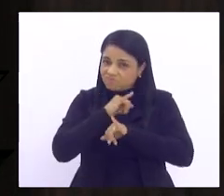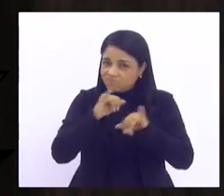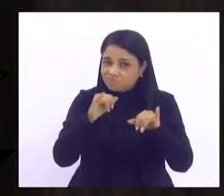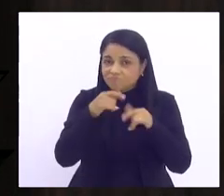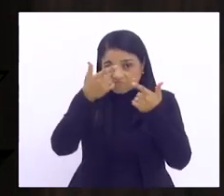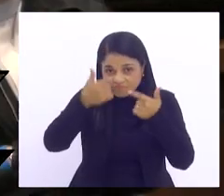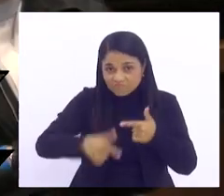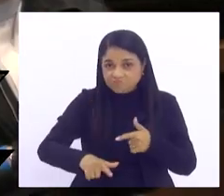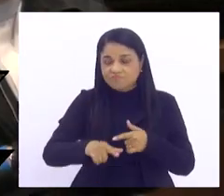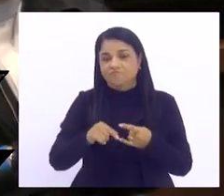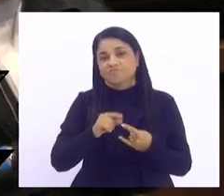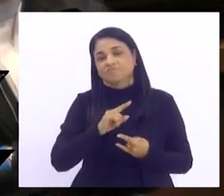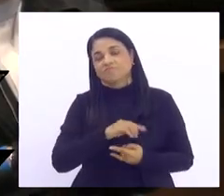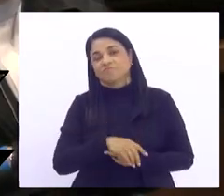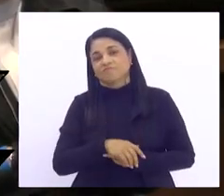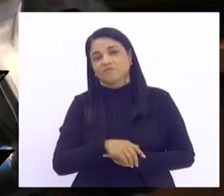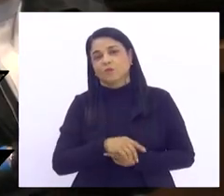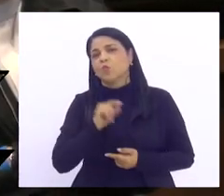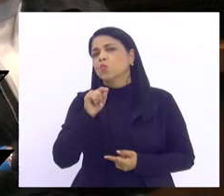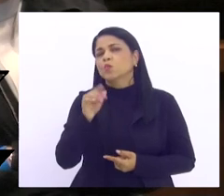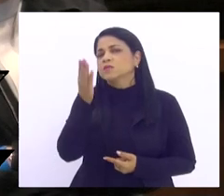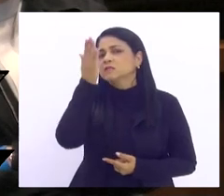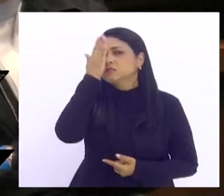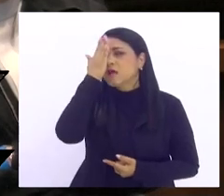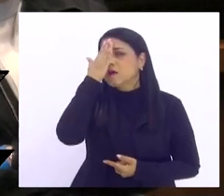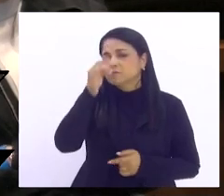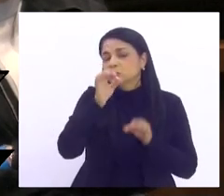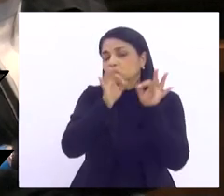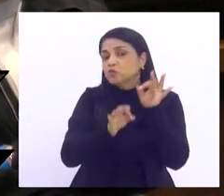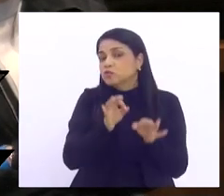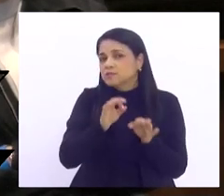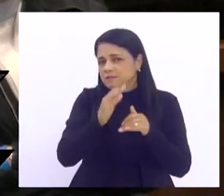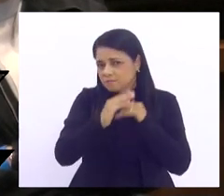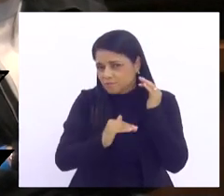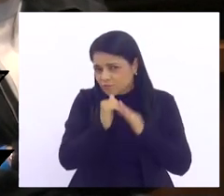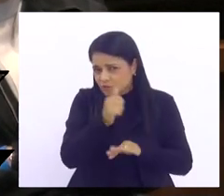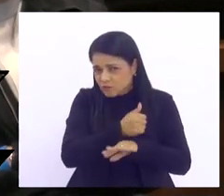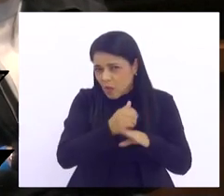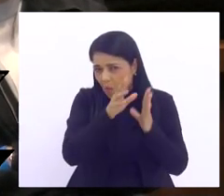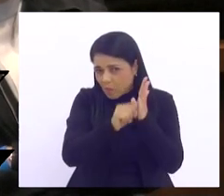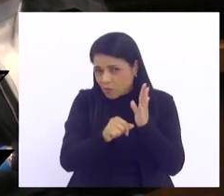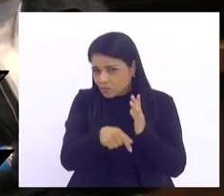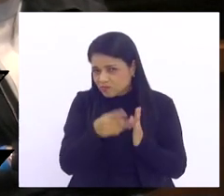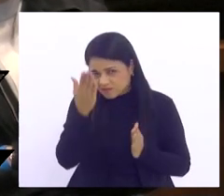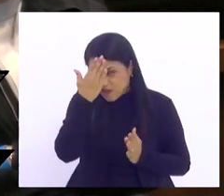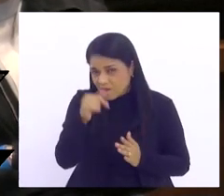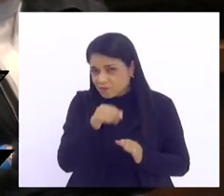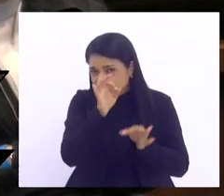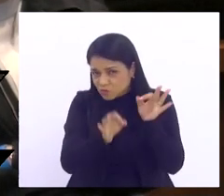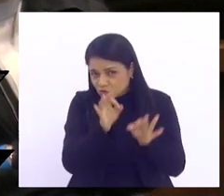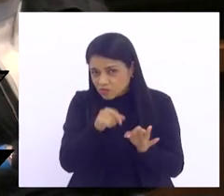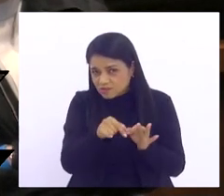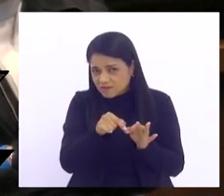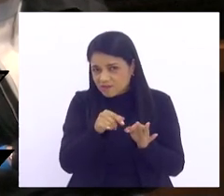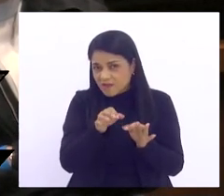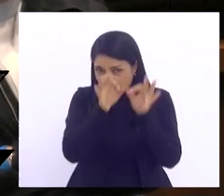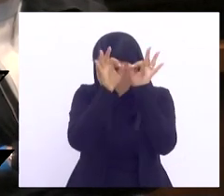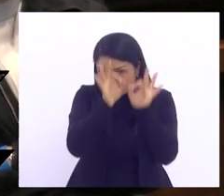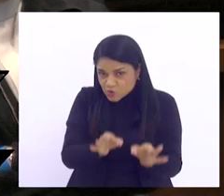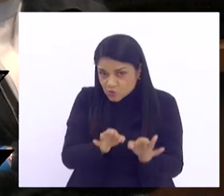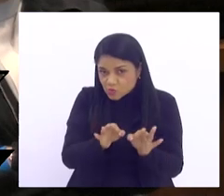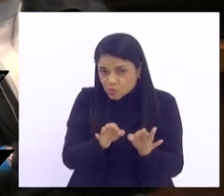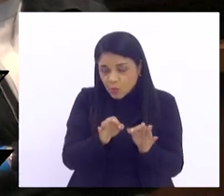já, o que eles sabem sobre justiça? Será que é justo matar um